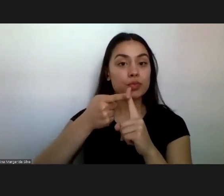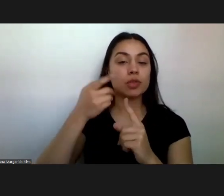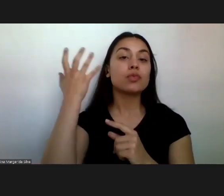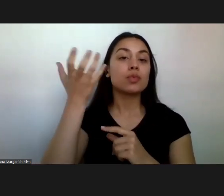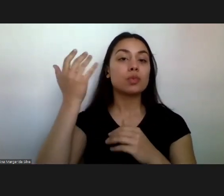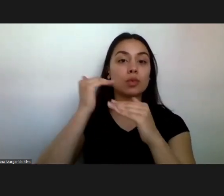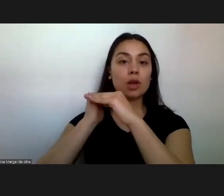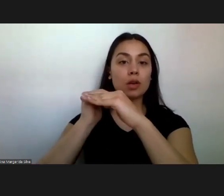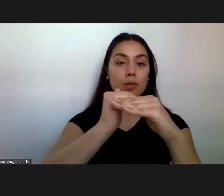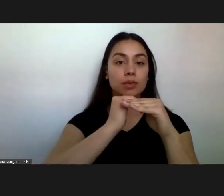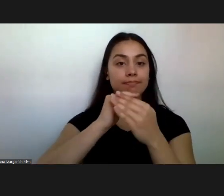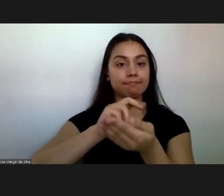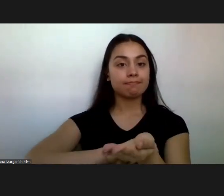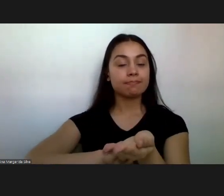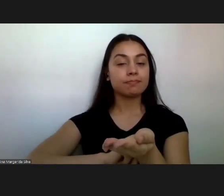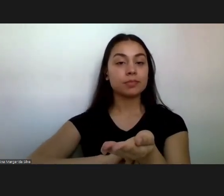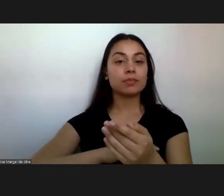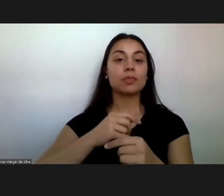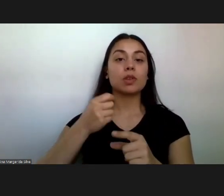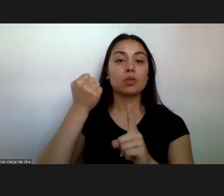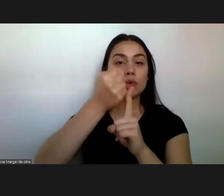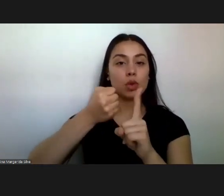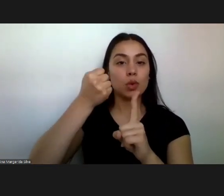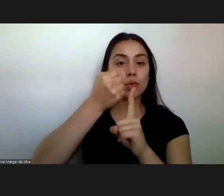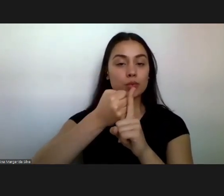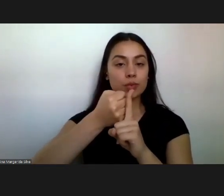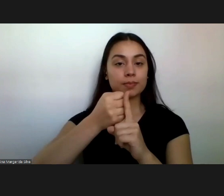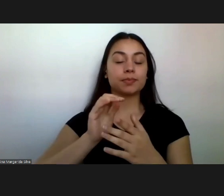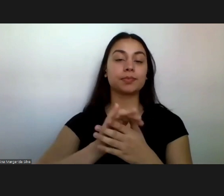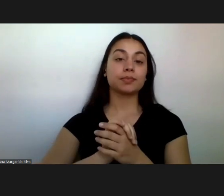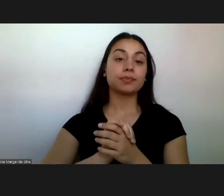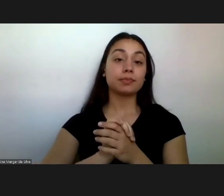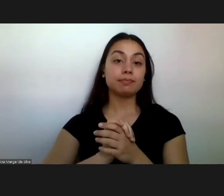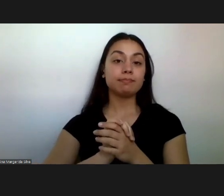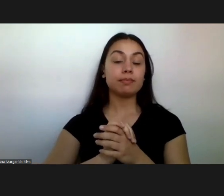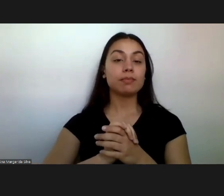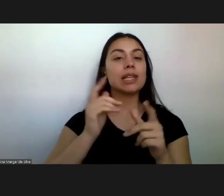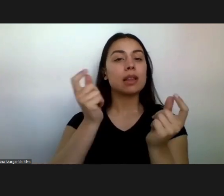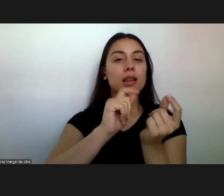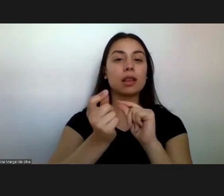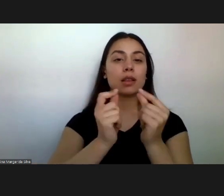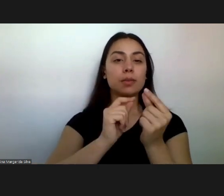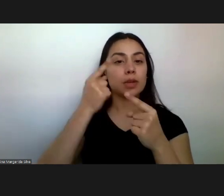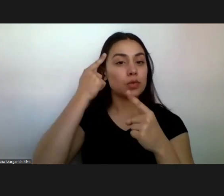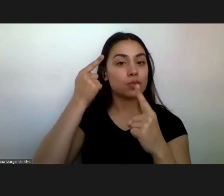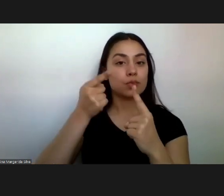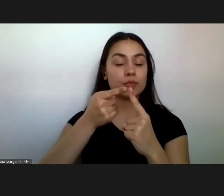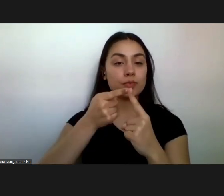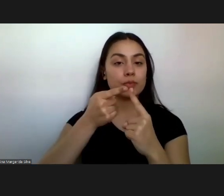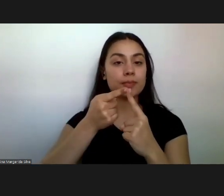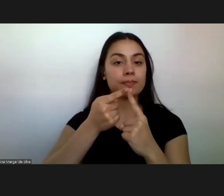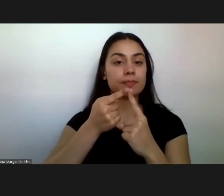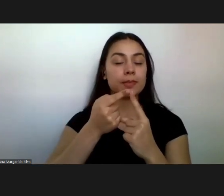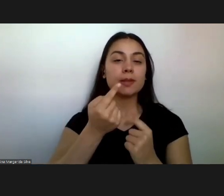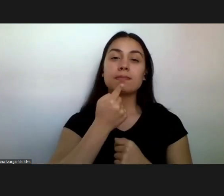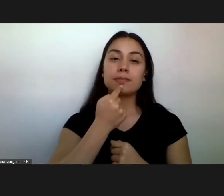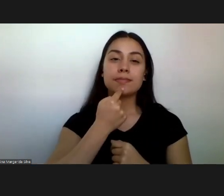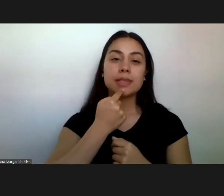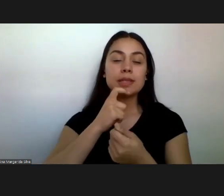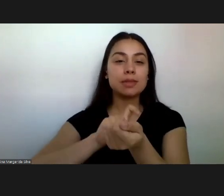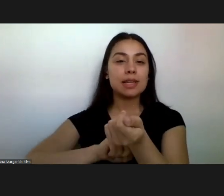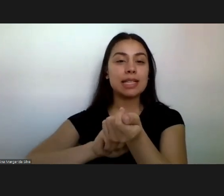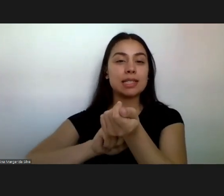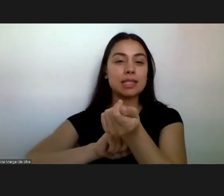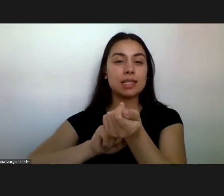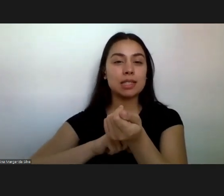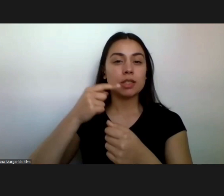Racial, Lutas e Desafios. Este debate pretende refletir sobre o racismo e